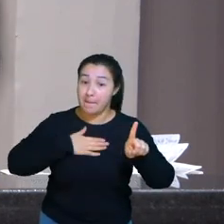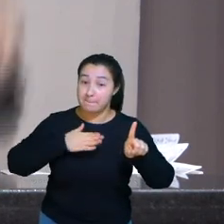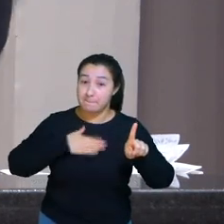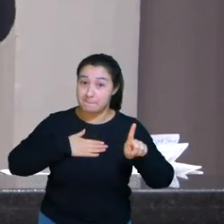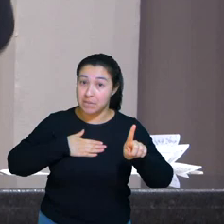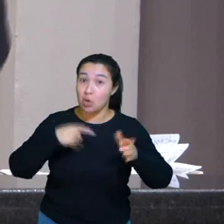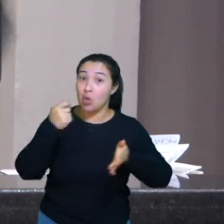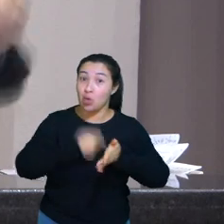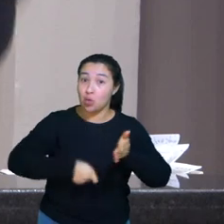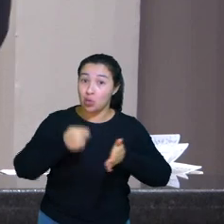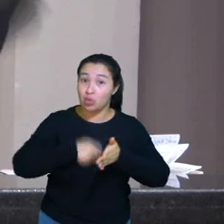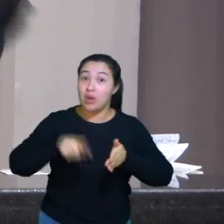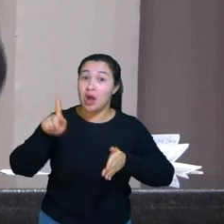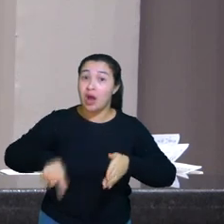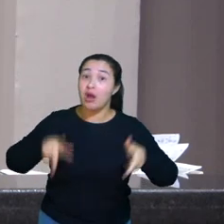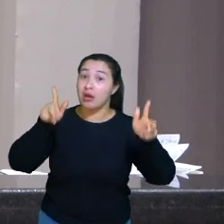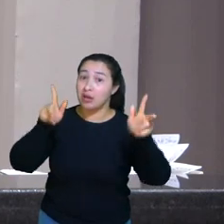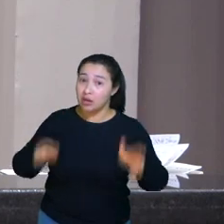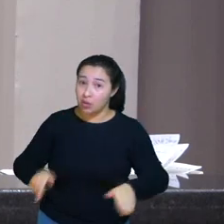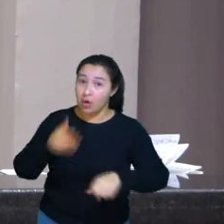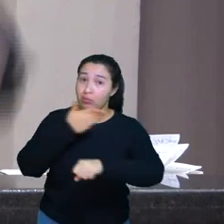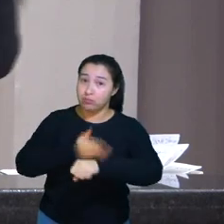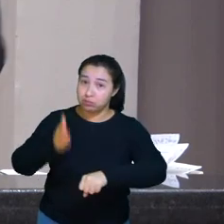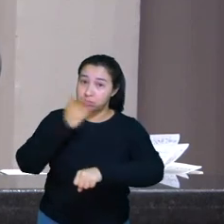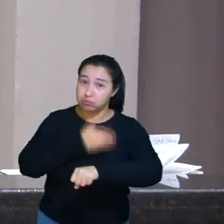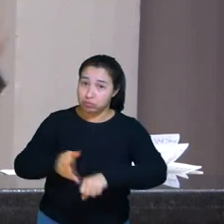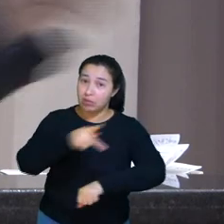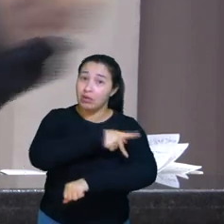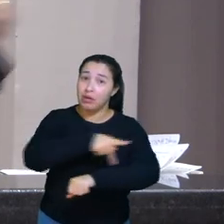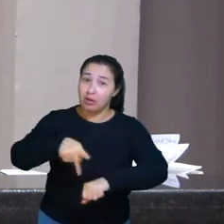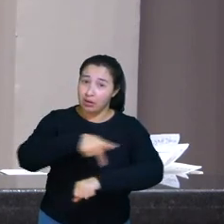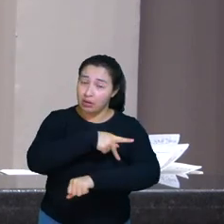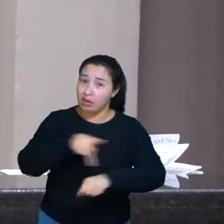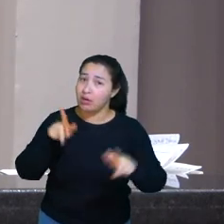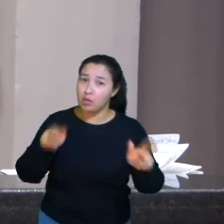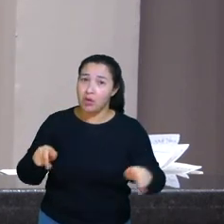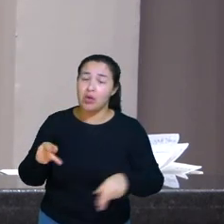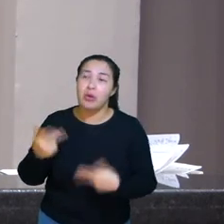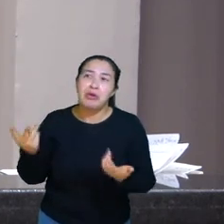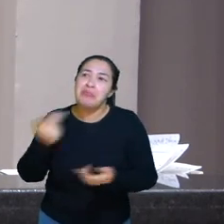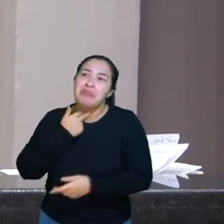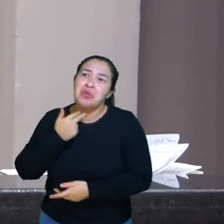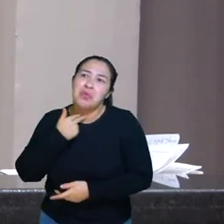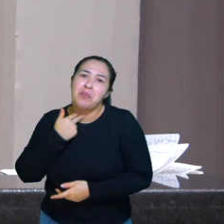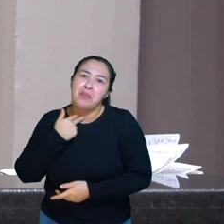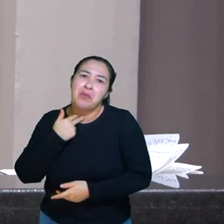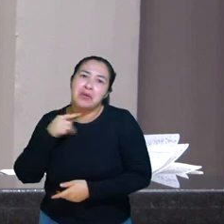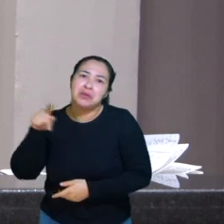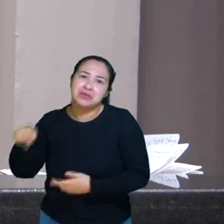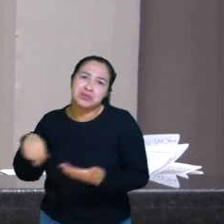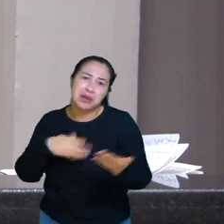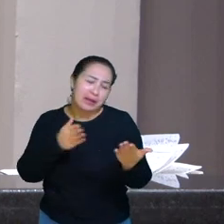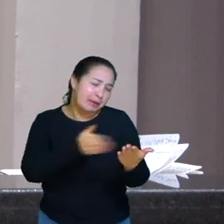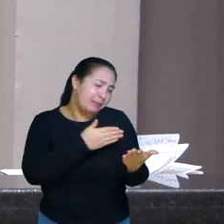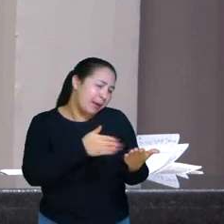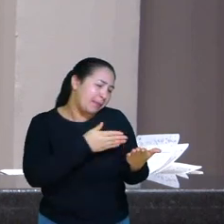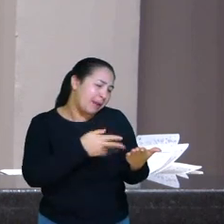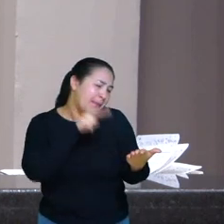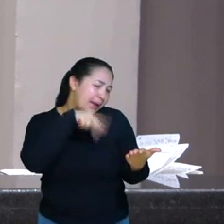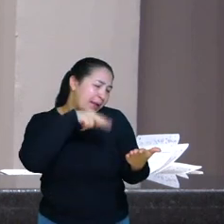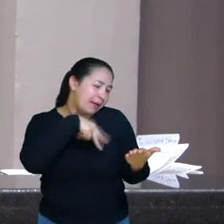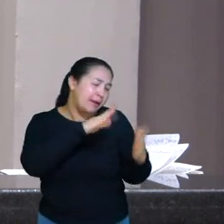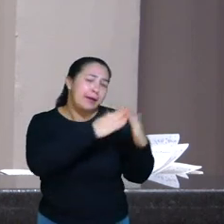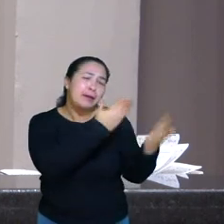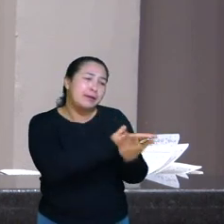ser a mesma competência na prática pedagógica eu não posso ser competente na luta e ver catálogo de Natura na escola não posso